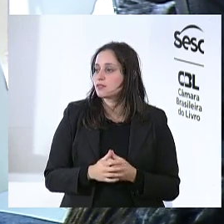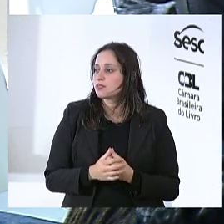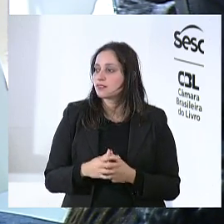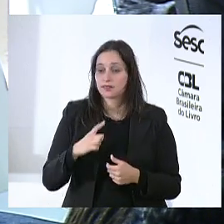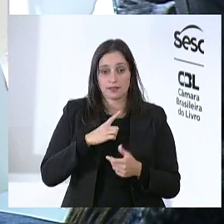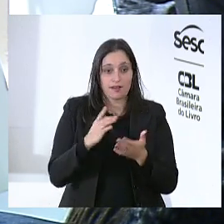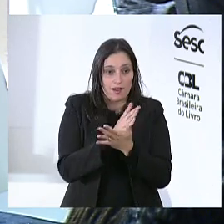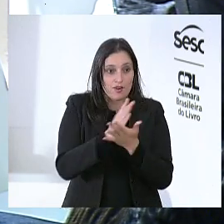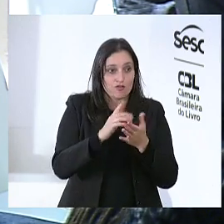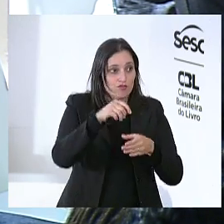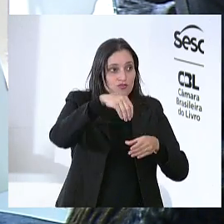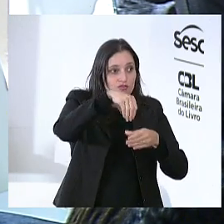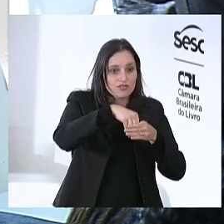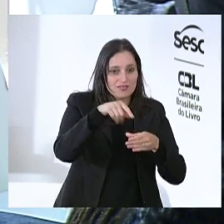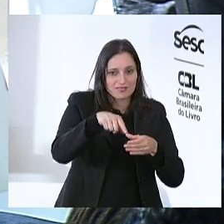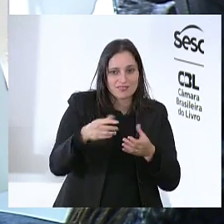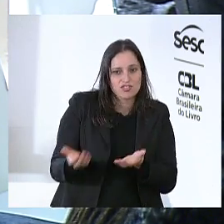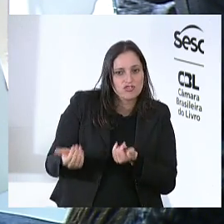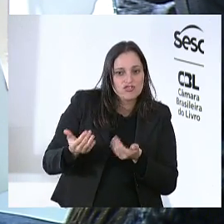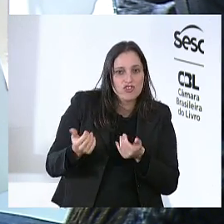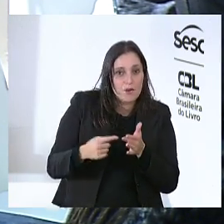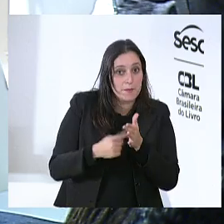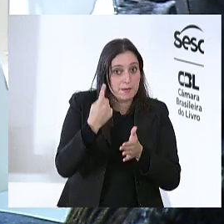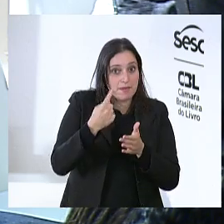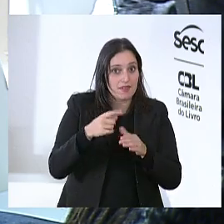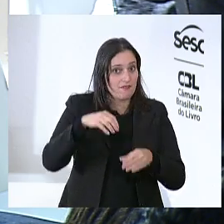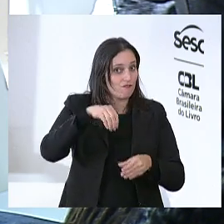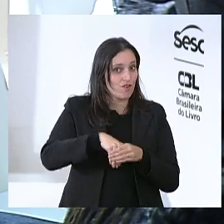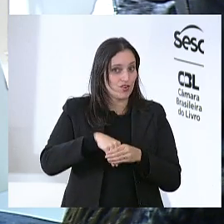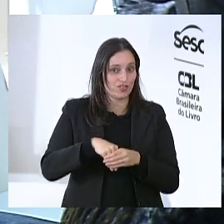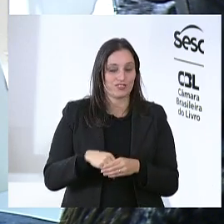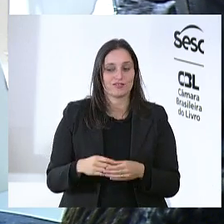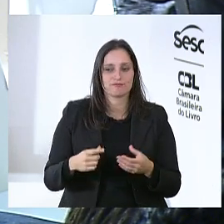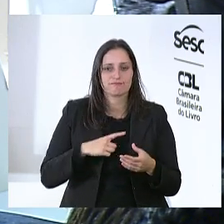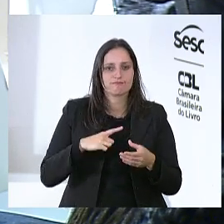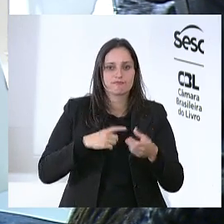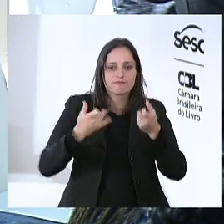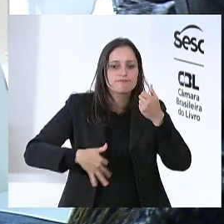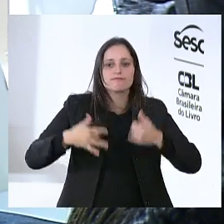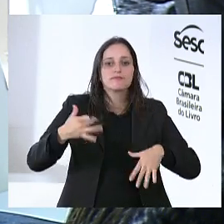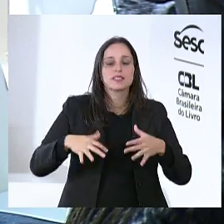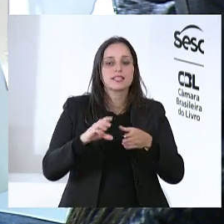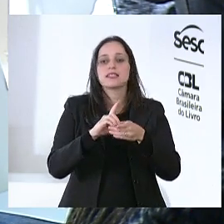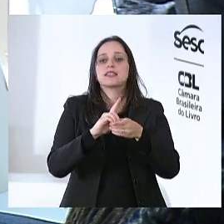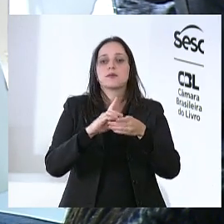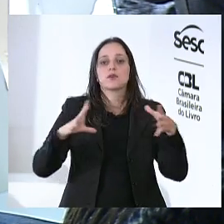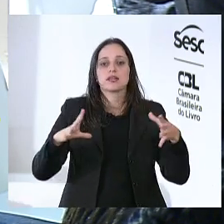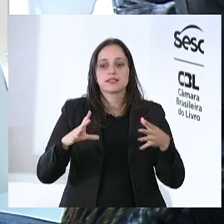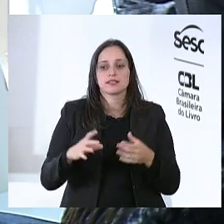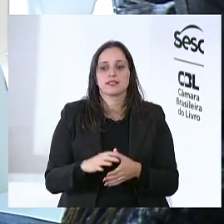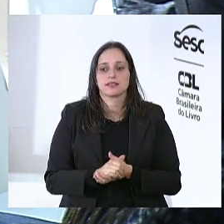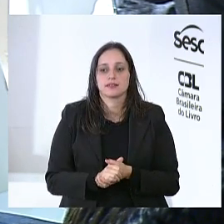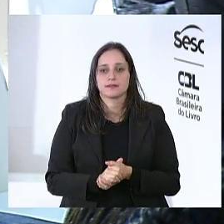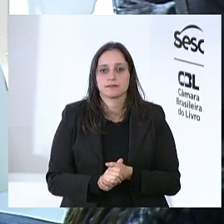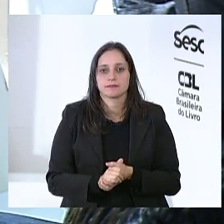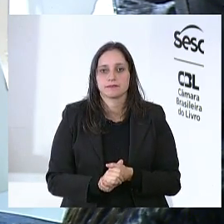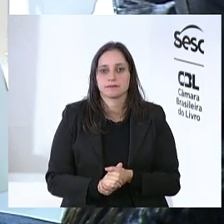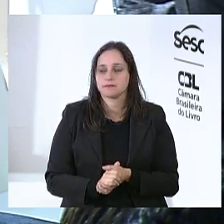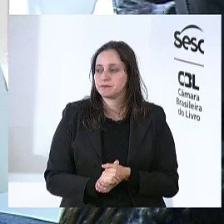E nós estamos falando sobre democracia. Democracia tem que ser gestada, tem que ser gerida. É o que nós estamos fazendo aqui.